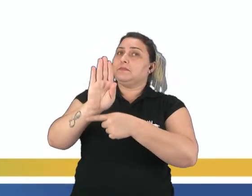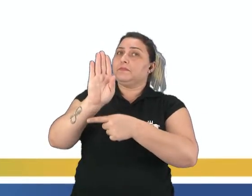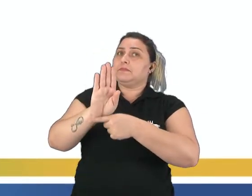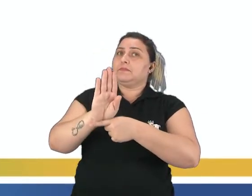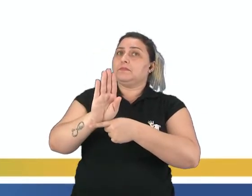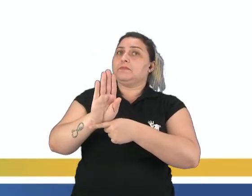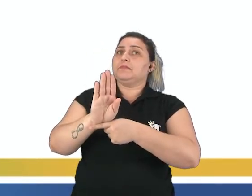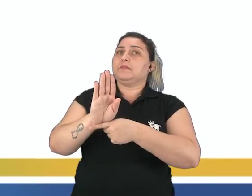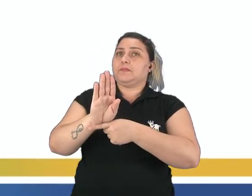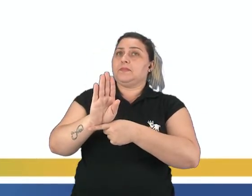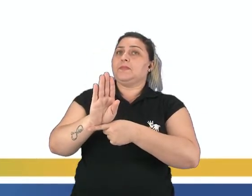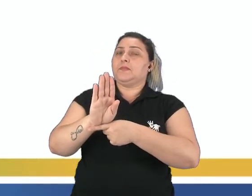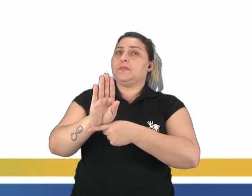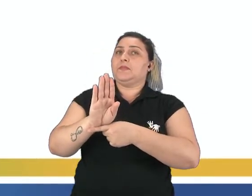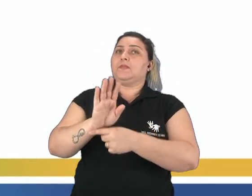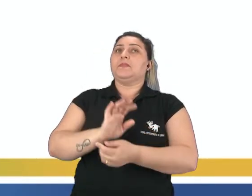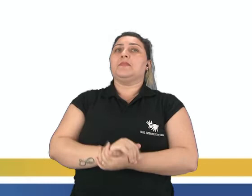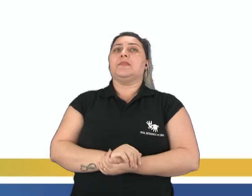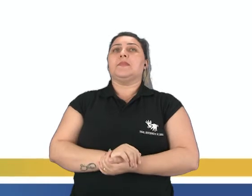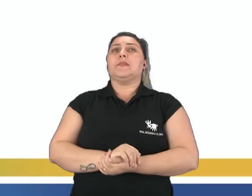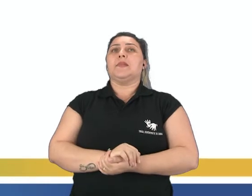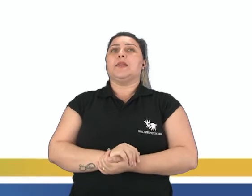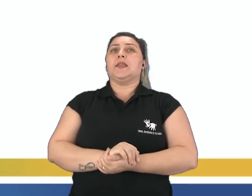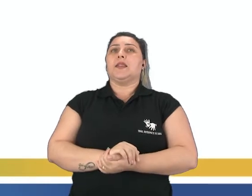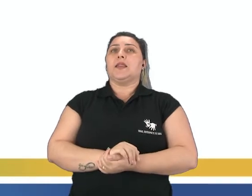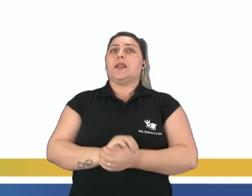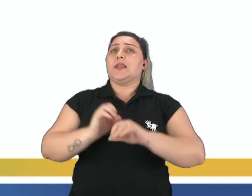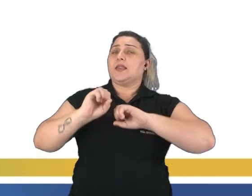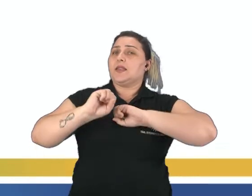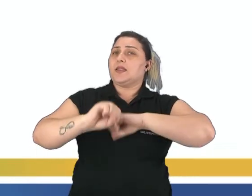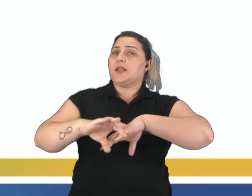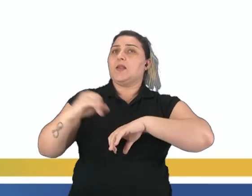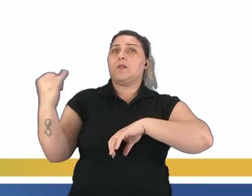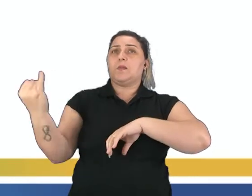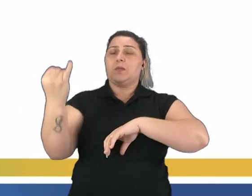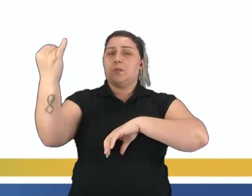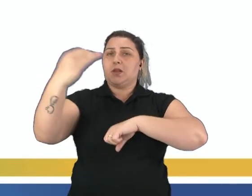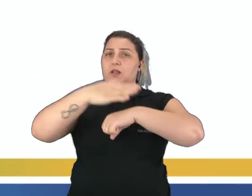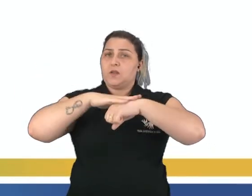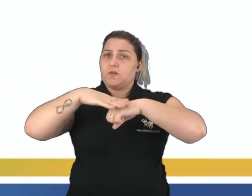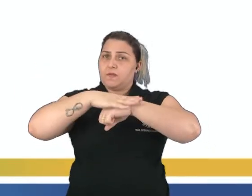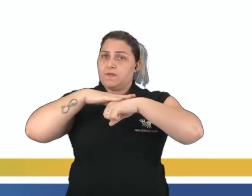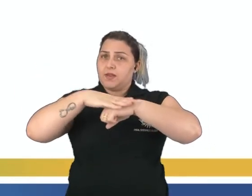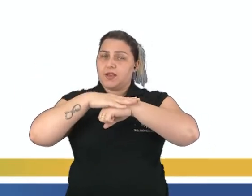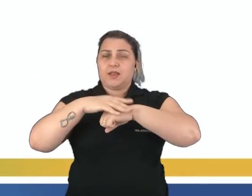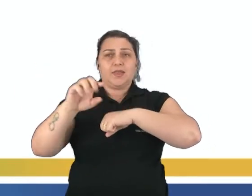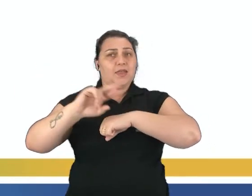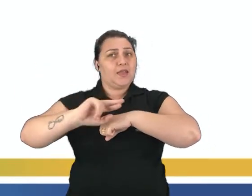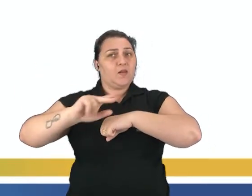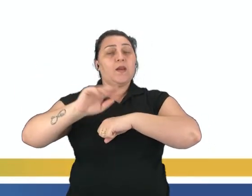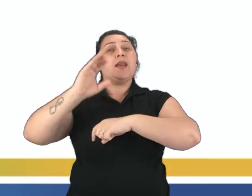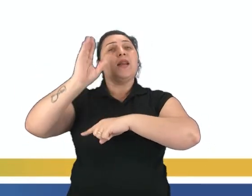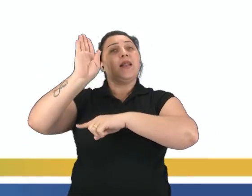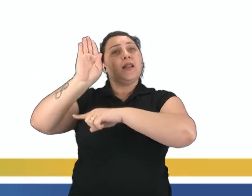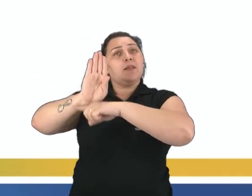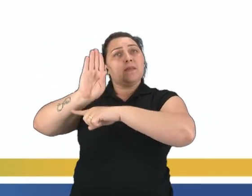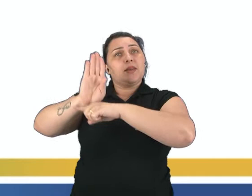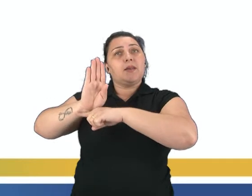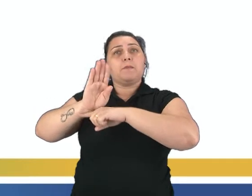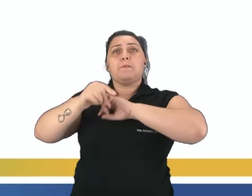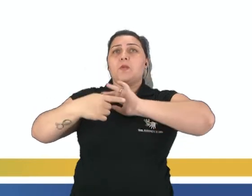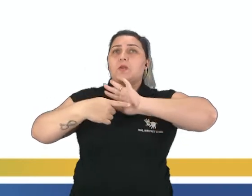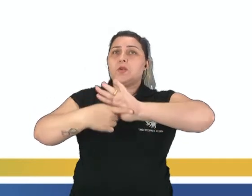Esse texto tem o objetivo ensinar sobre a importância do diálogo? Nós já vimos que não é, né?